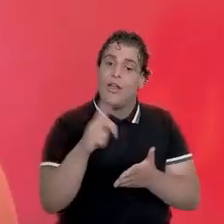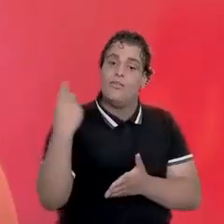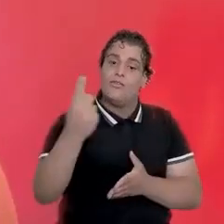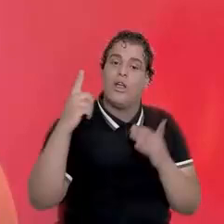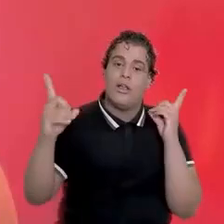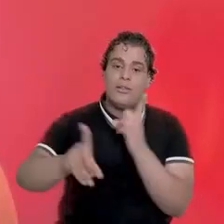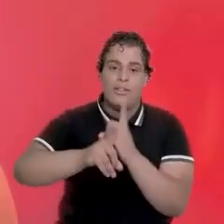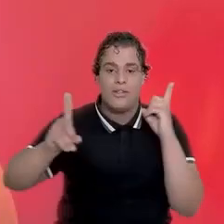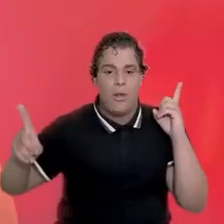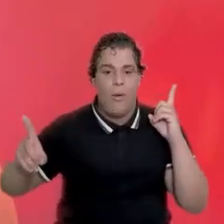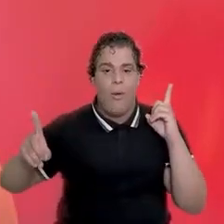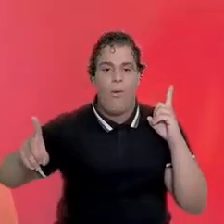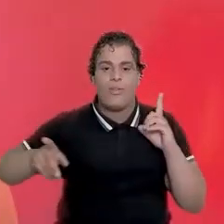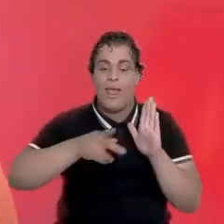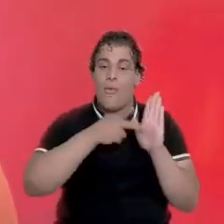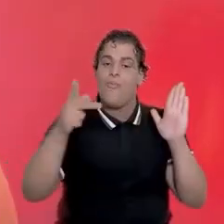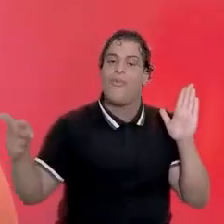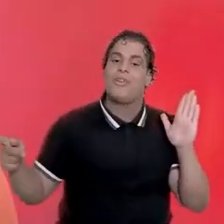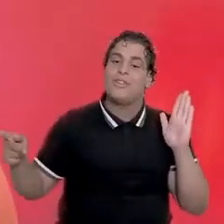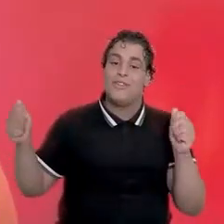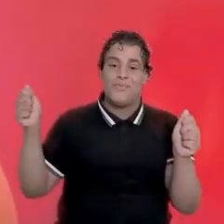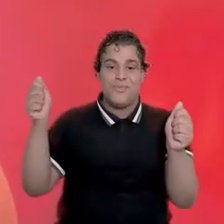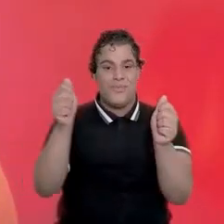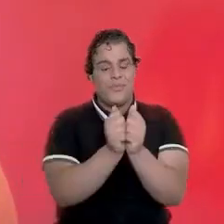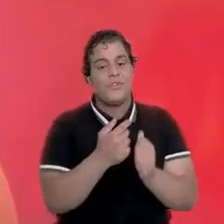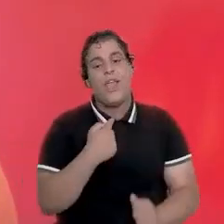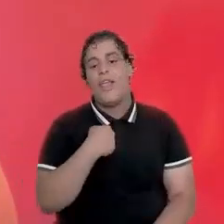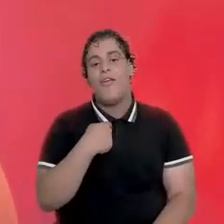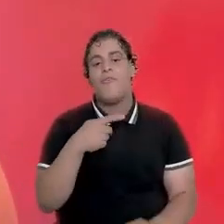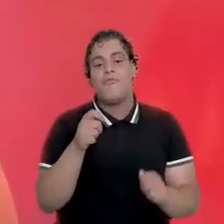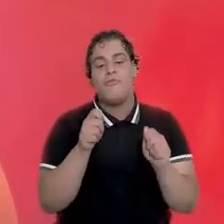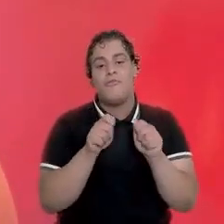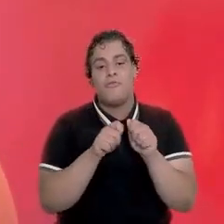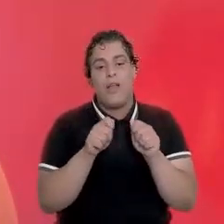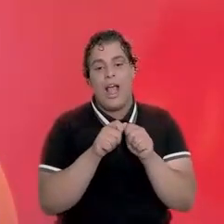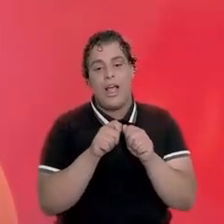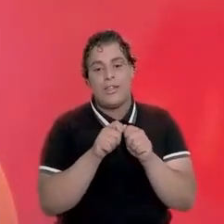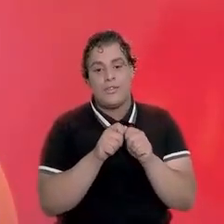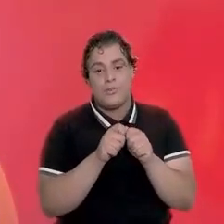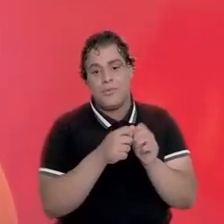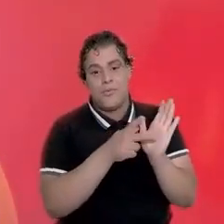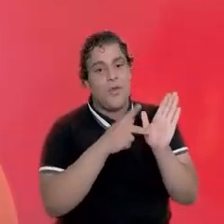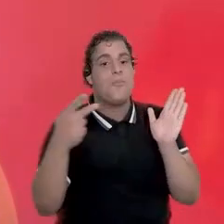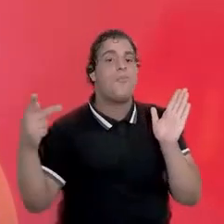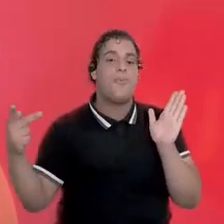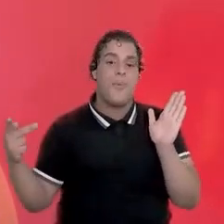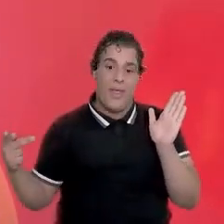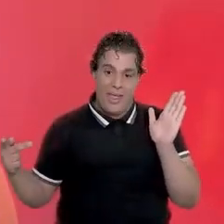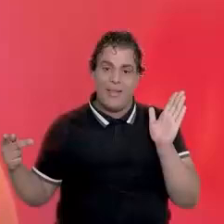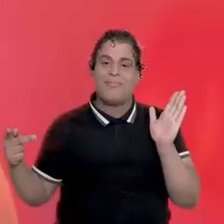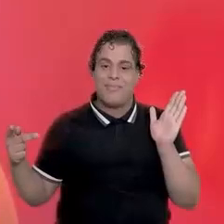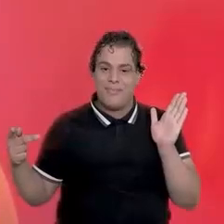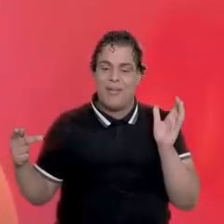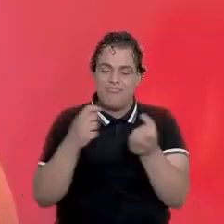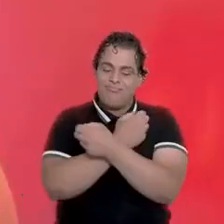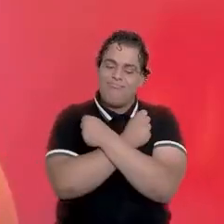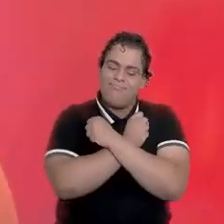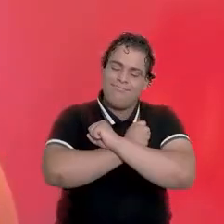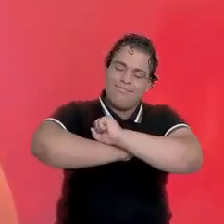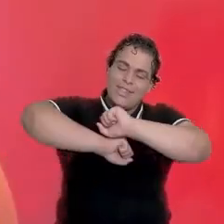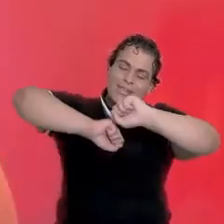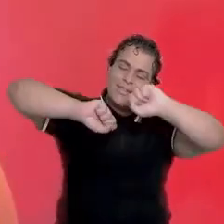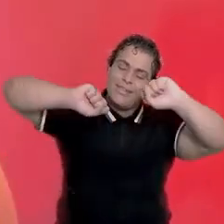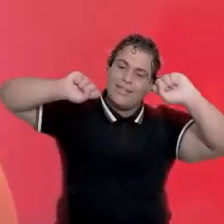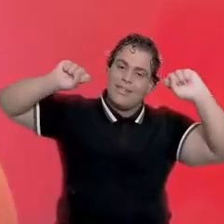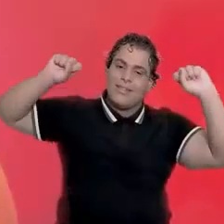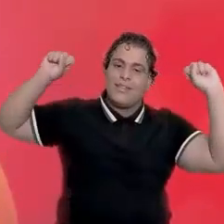a poesia e, com ela, eu componho um poema. Eu jogo para fora todo